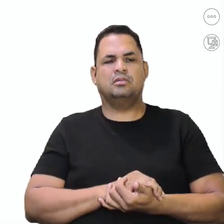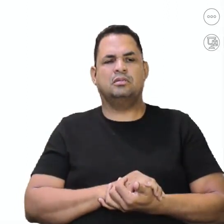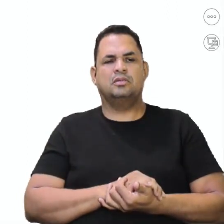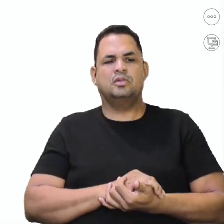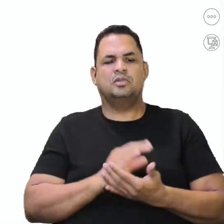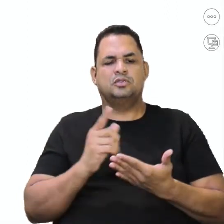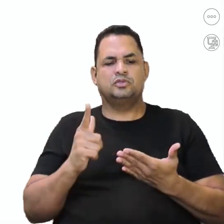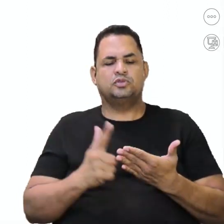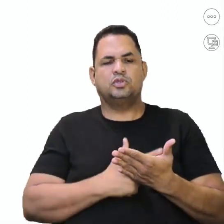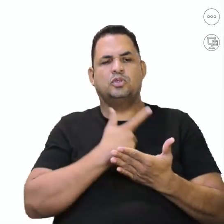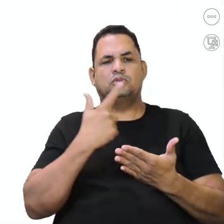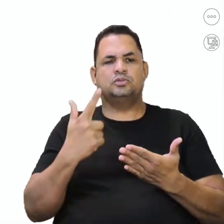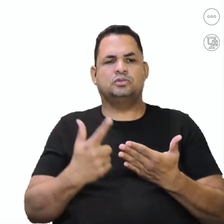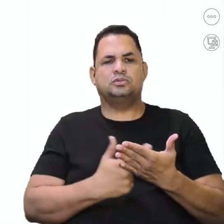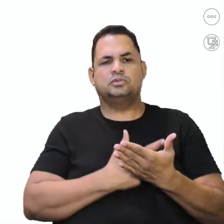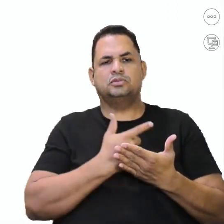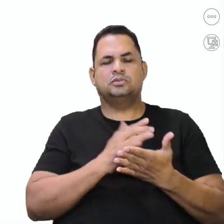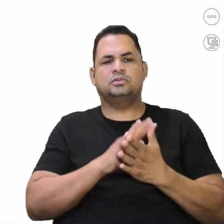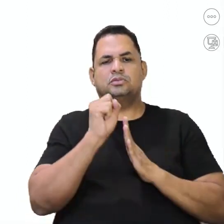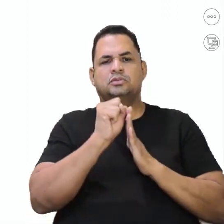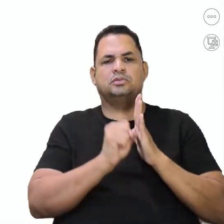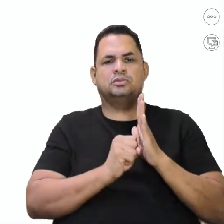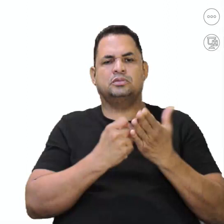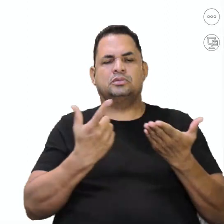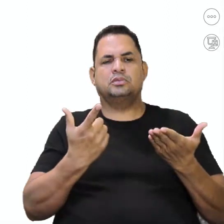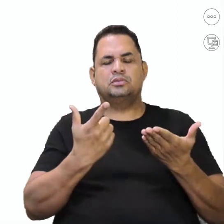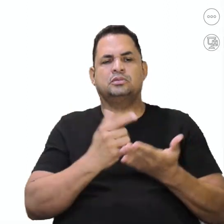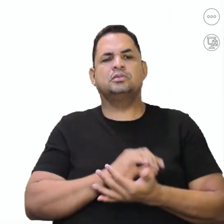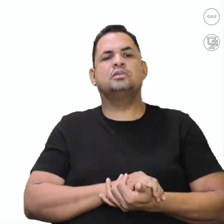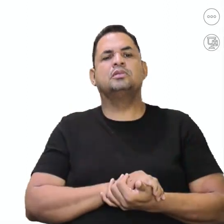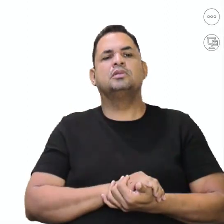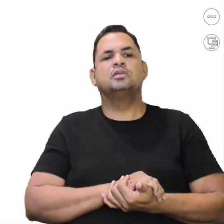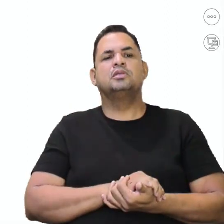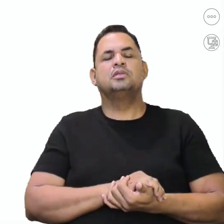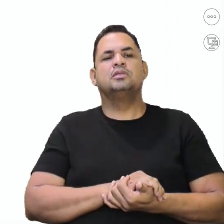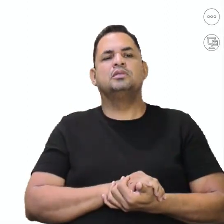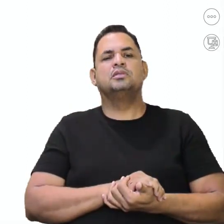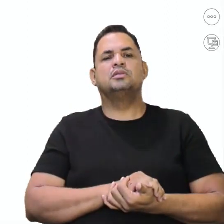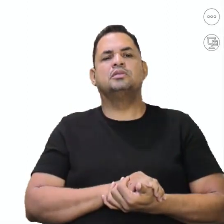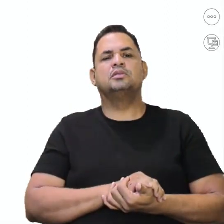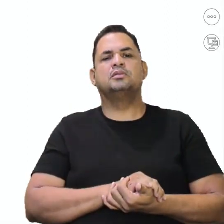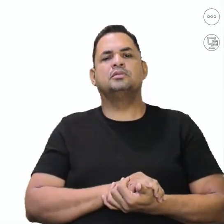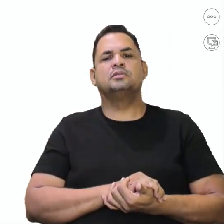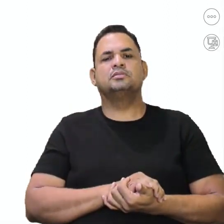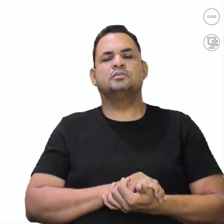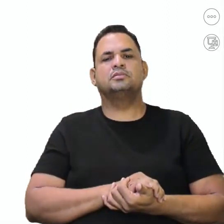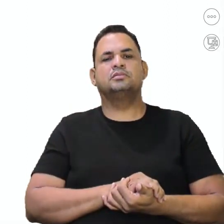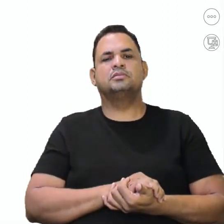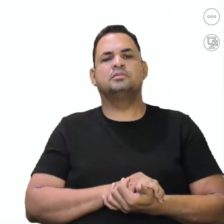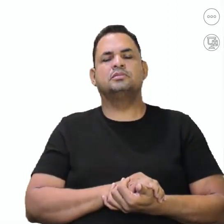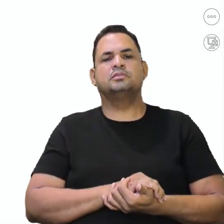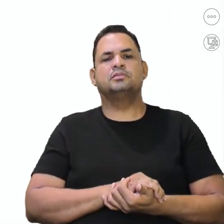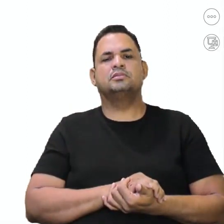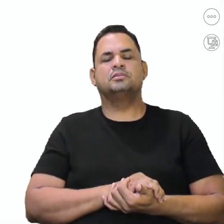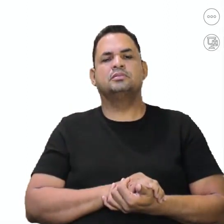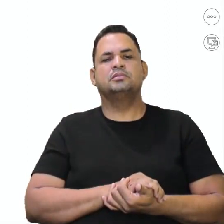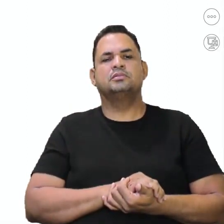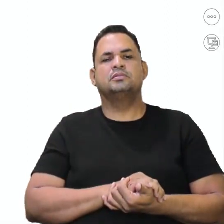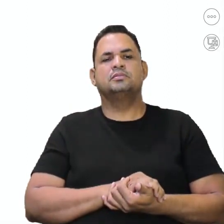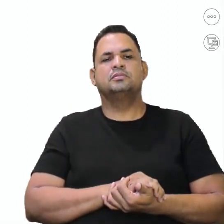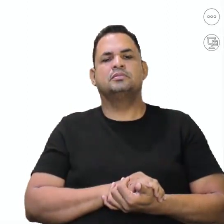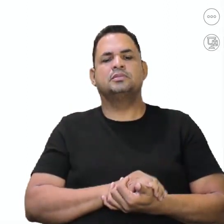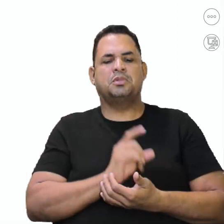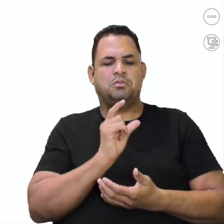Journal articles. Journal articles são aqueles artigos de jornais, né? Are shorter than books. Então, eles